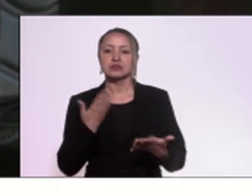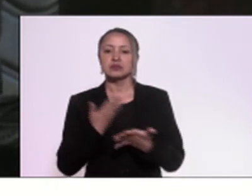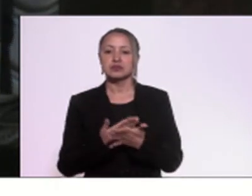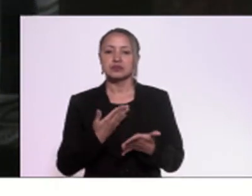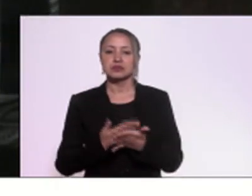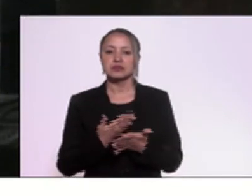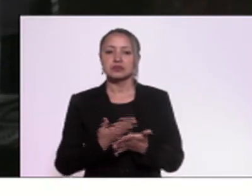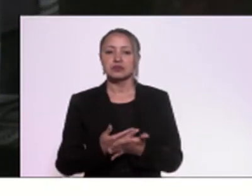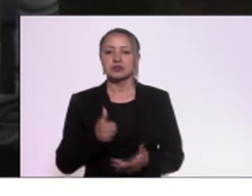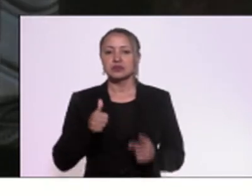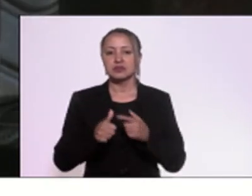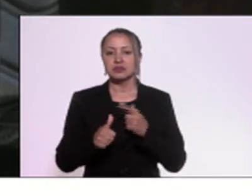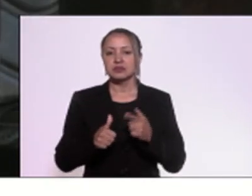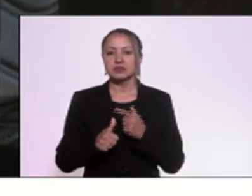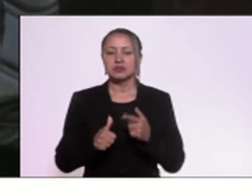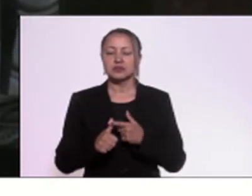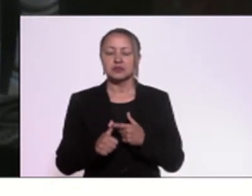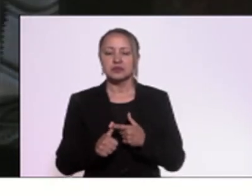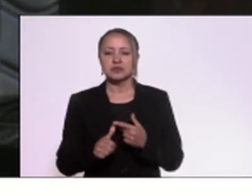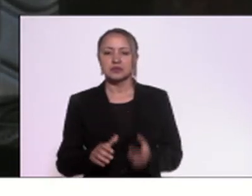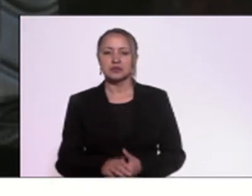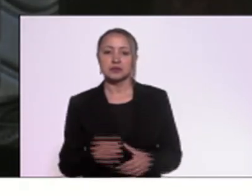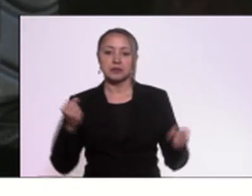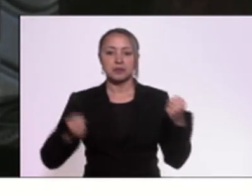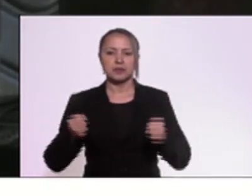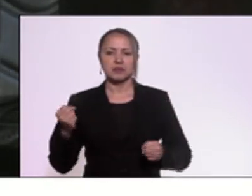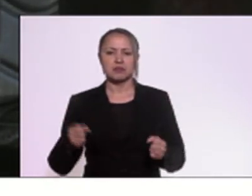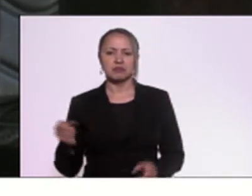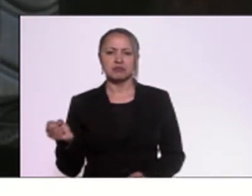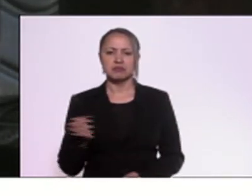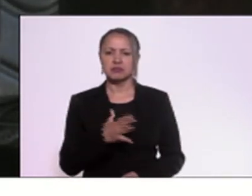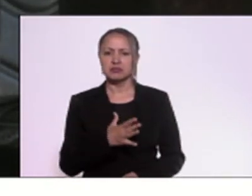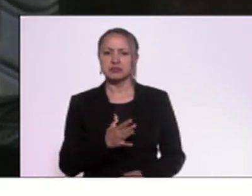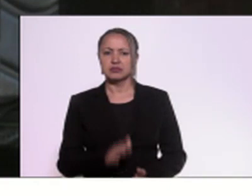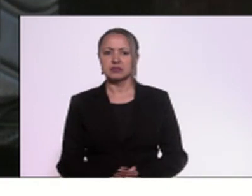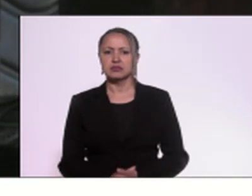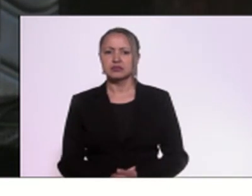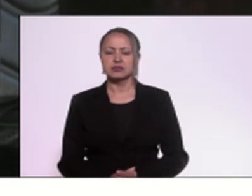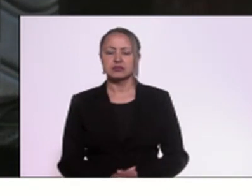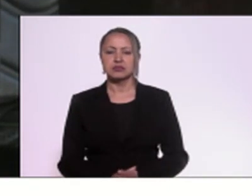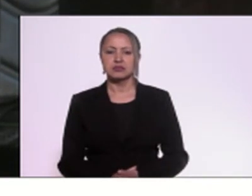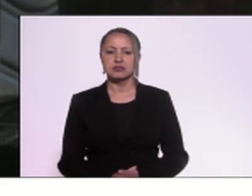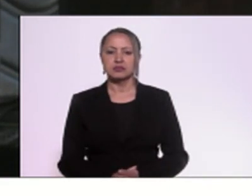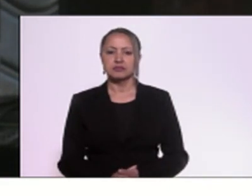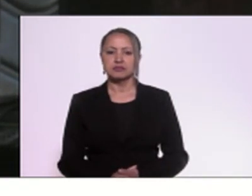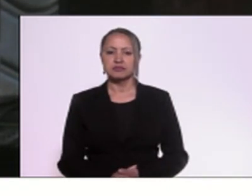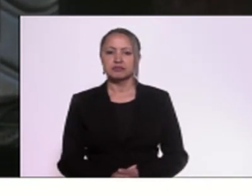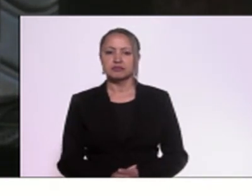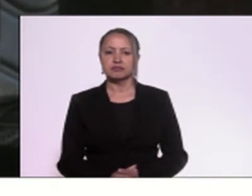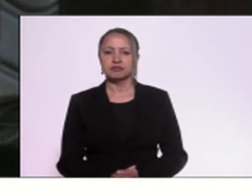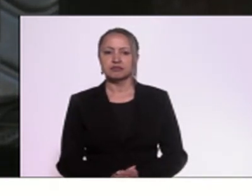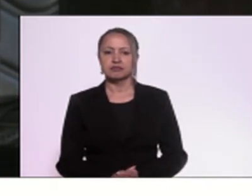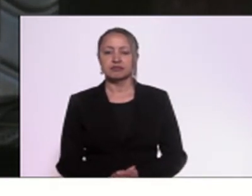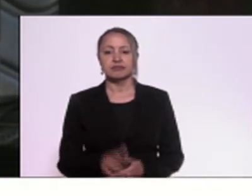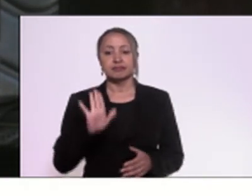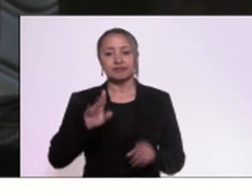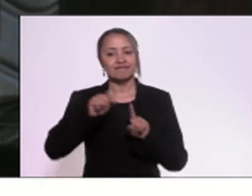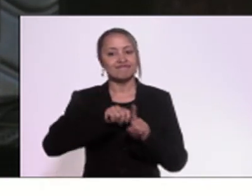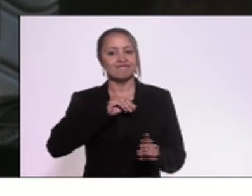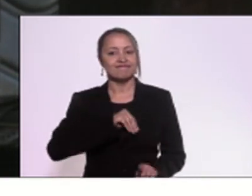que você fez até hoje foi dar a medalha Tiradentes ao Adailton. Porque não é o Adailton, mas a gente vai falar sobre isso daqui a pouco.